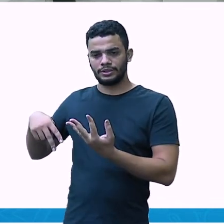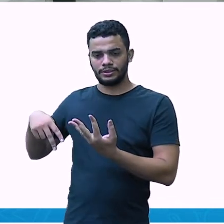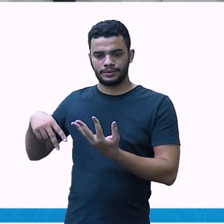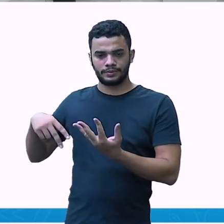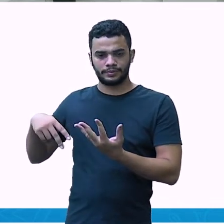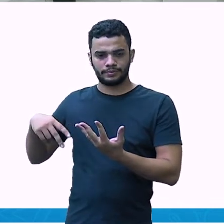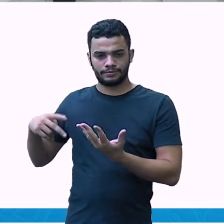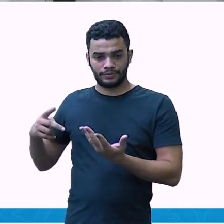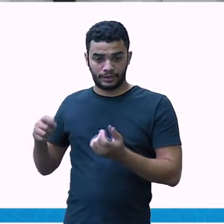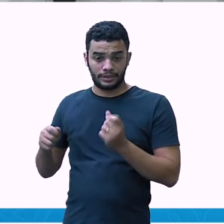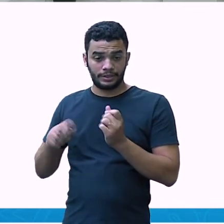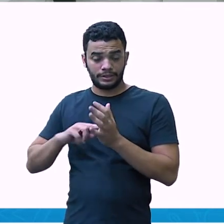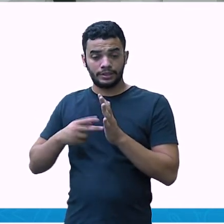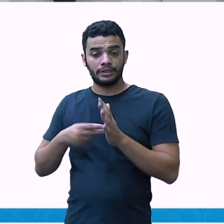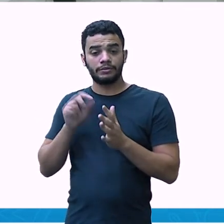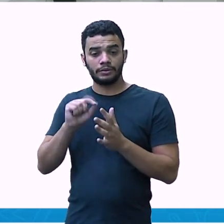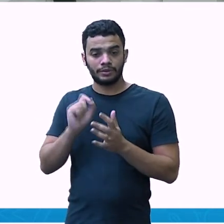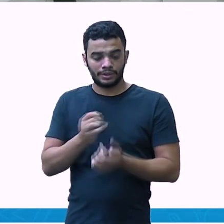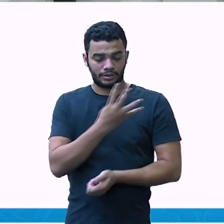4, 44.